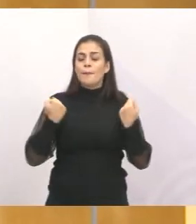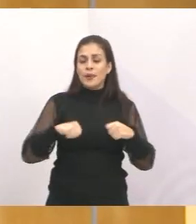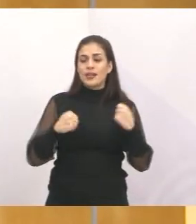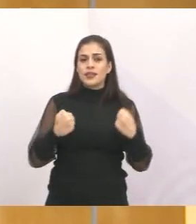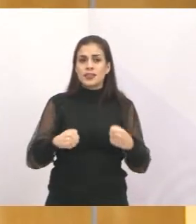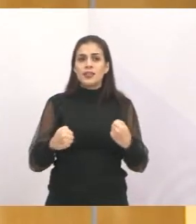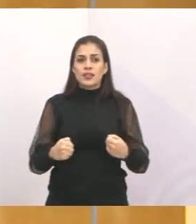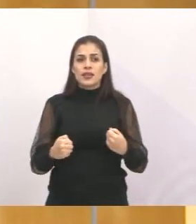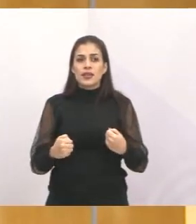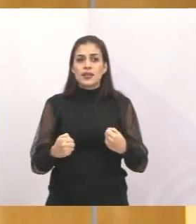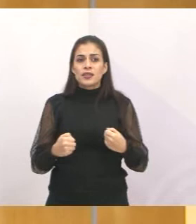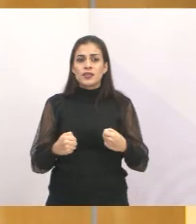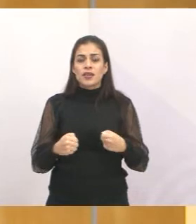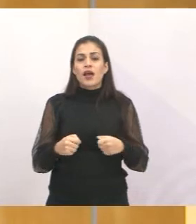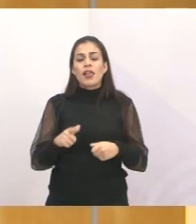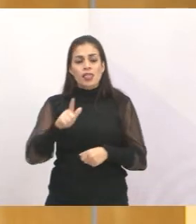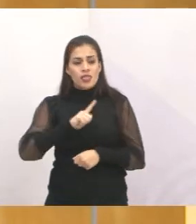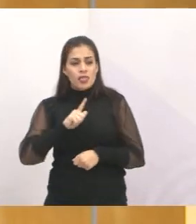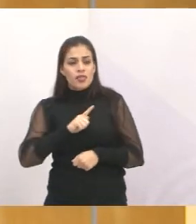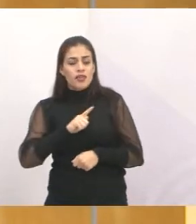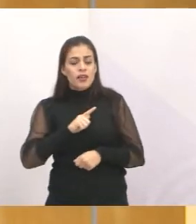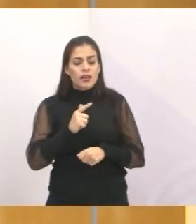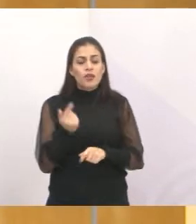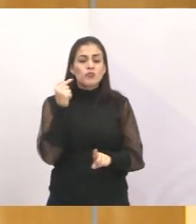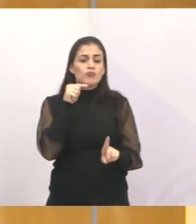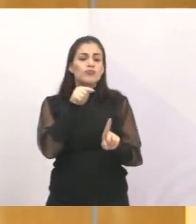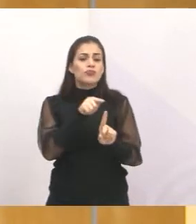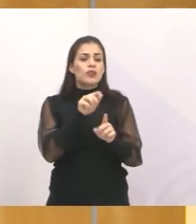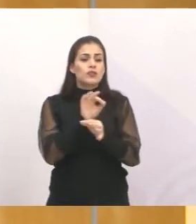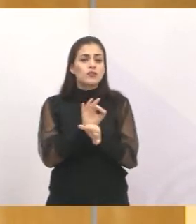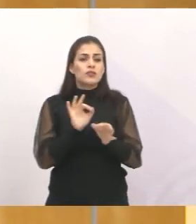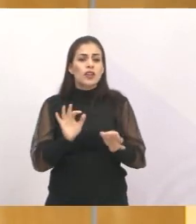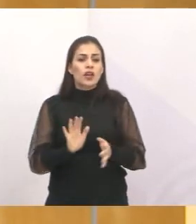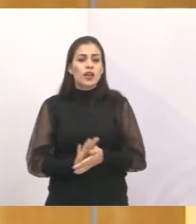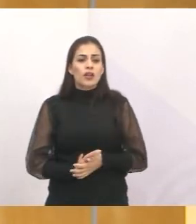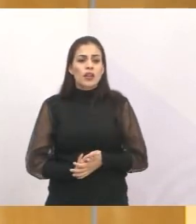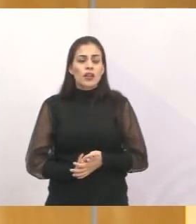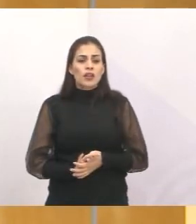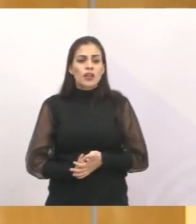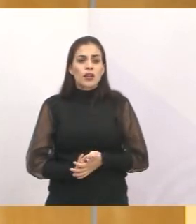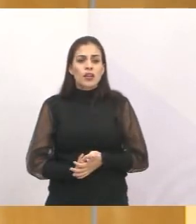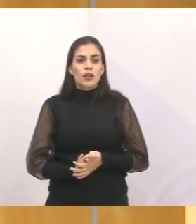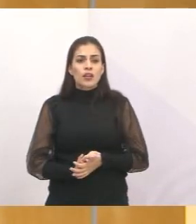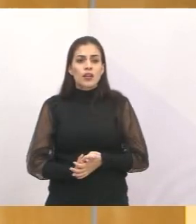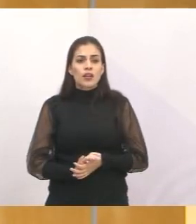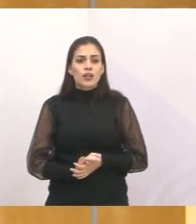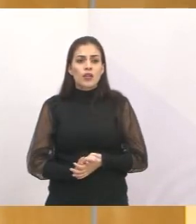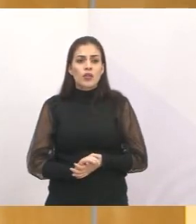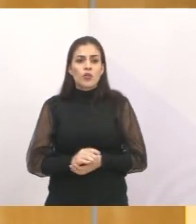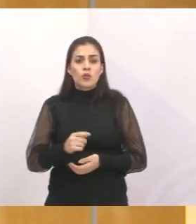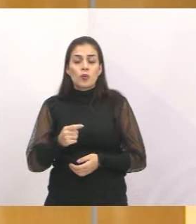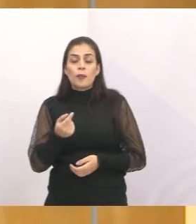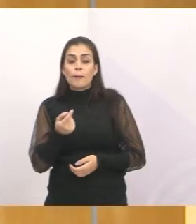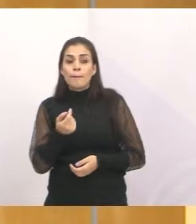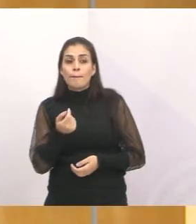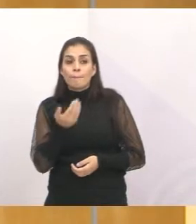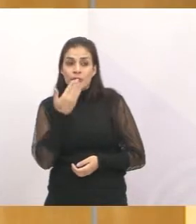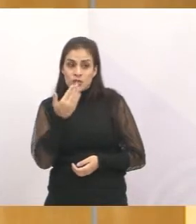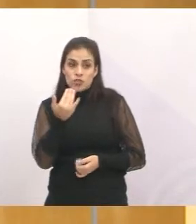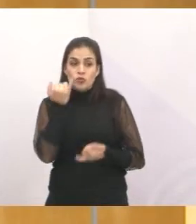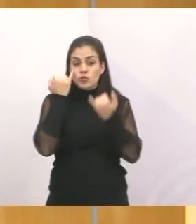Um dos pedidos de informações que eu fiz hoje está ligado ao descarte do esgoto in